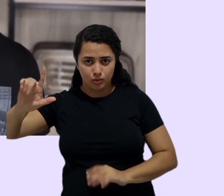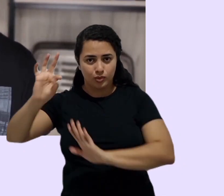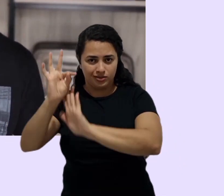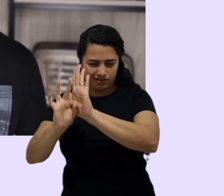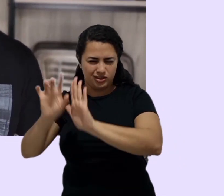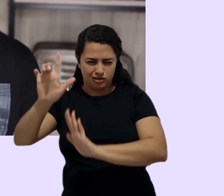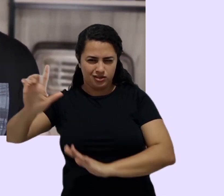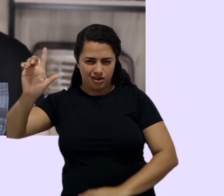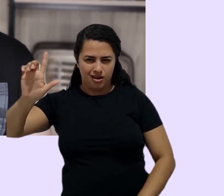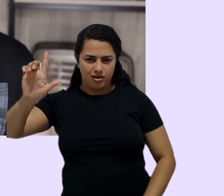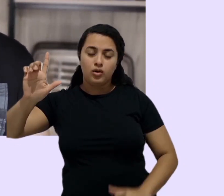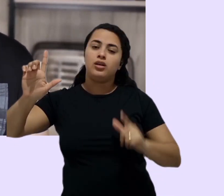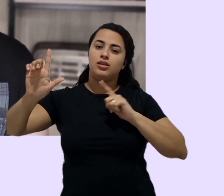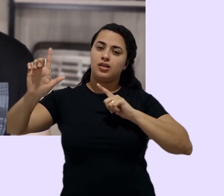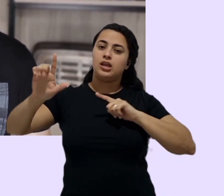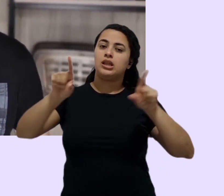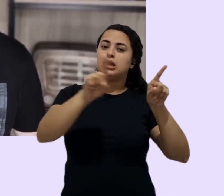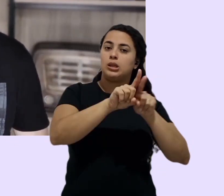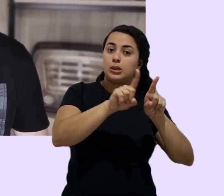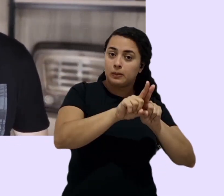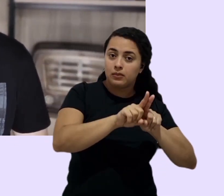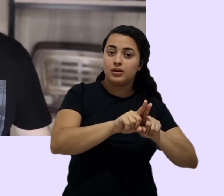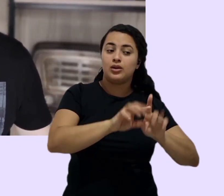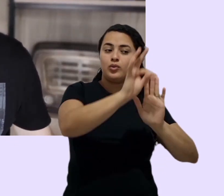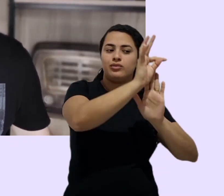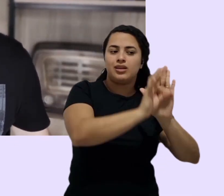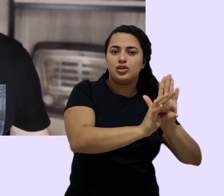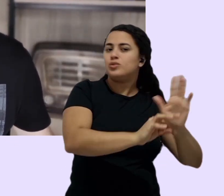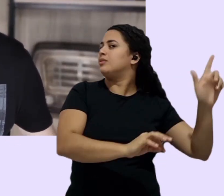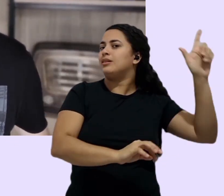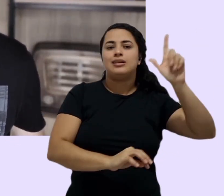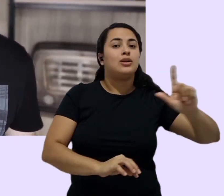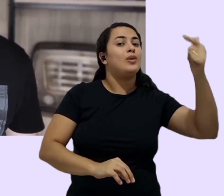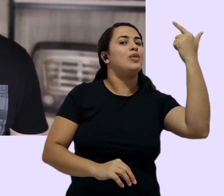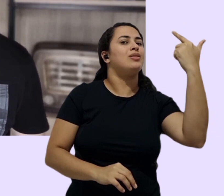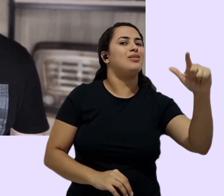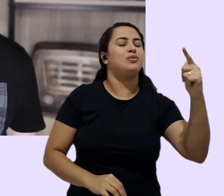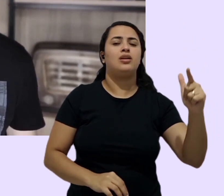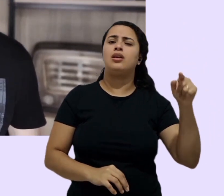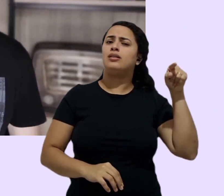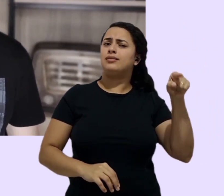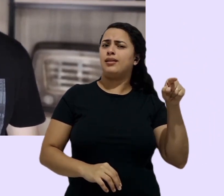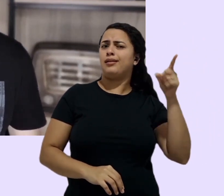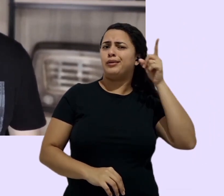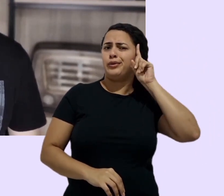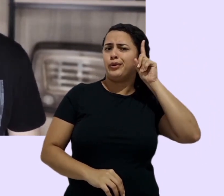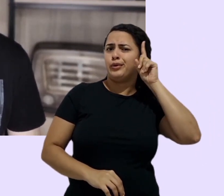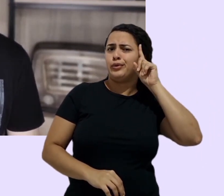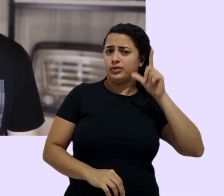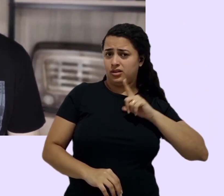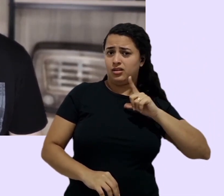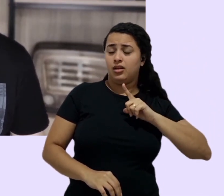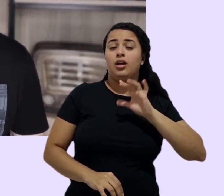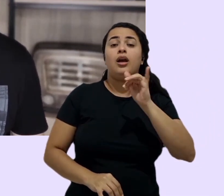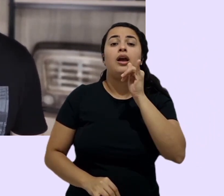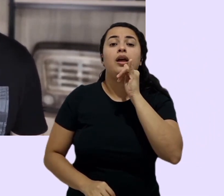texto literário, existe também o não literário, que é super presente no nosso cotidiano. Você pode falar aí,